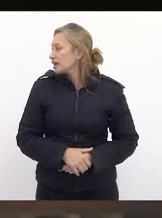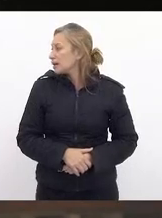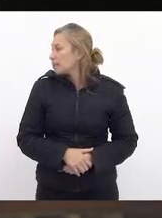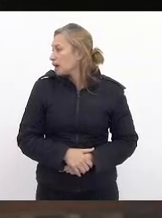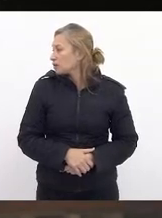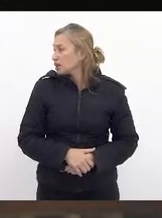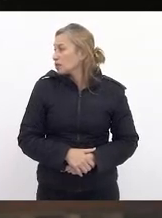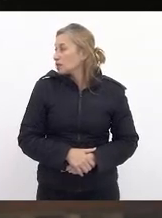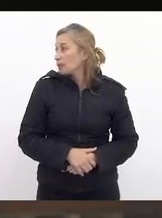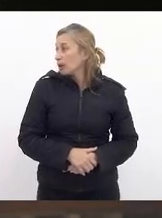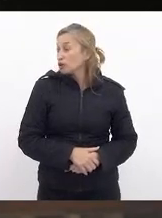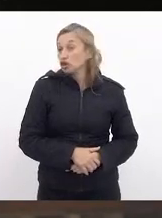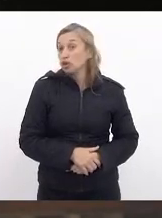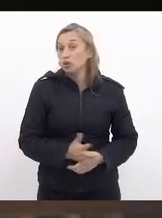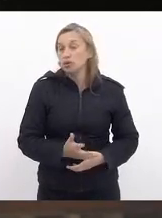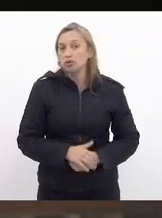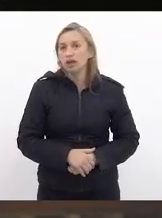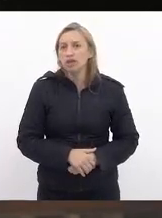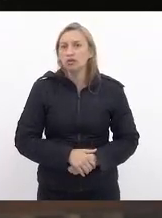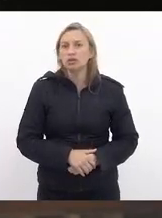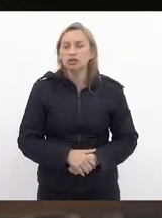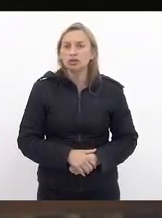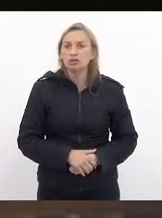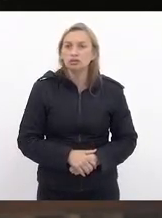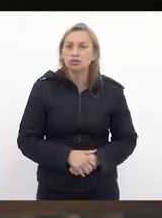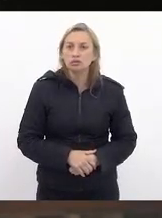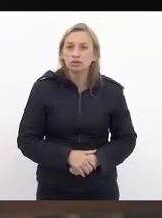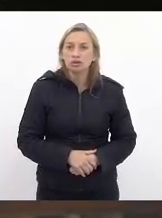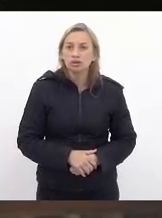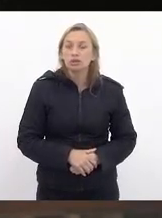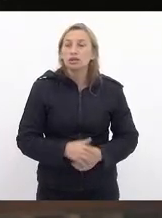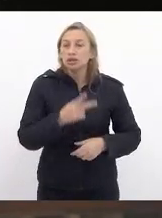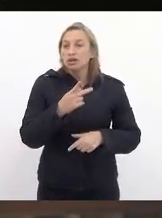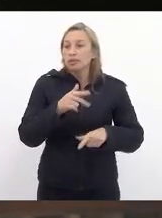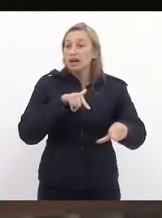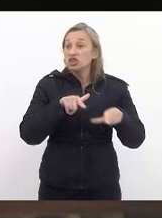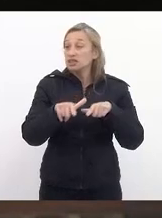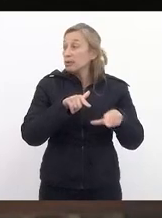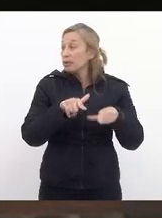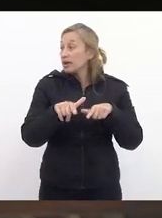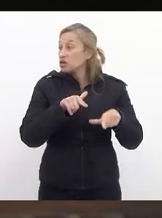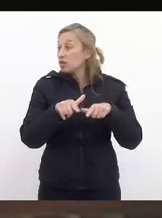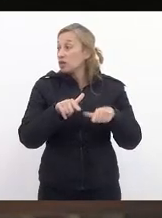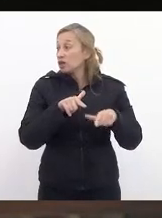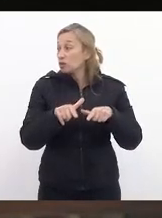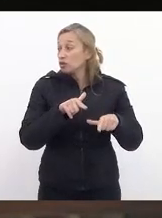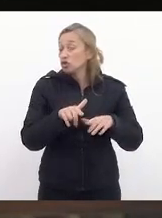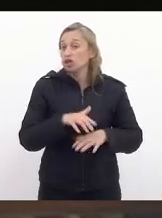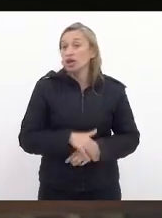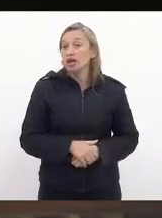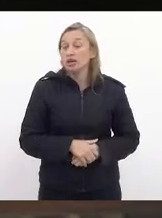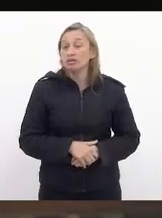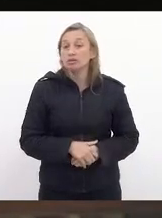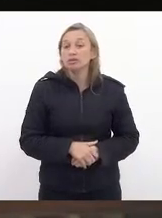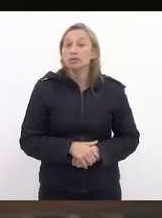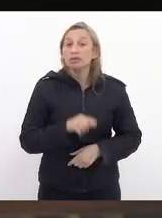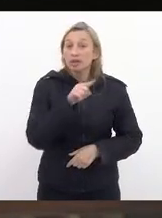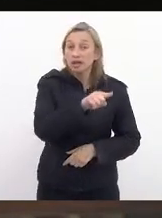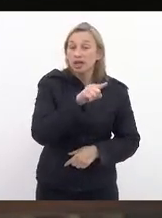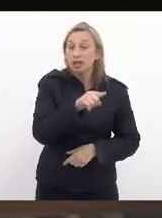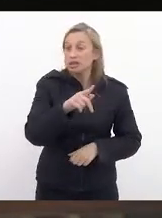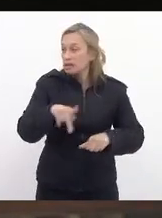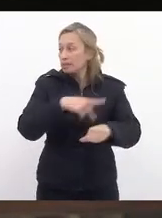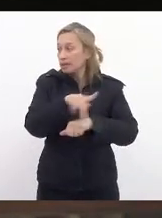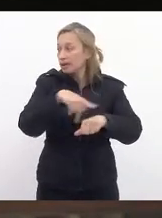não só como artesã como trabalhadora da economia solidária nós lutamos para que